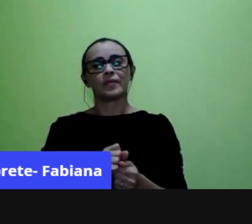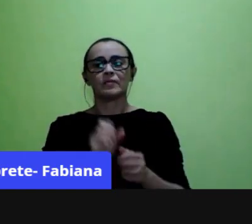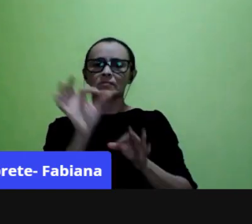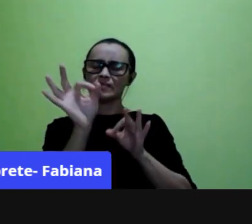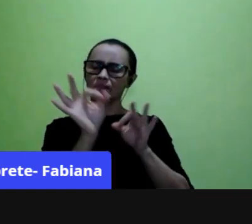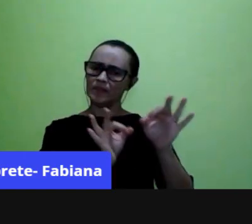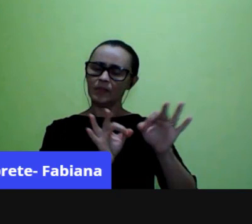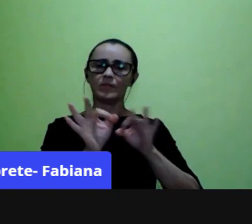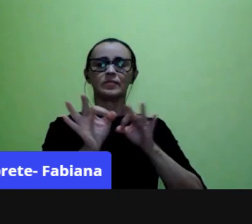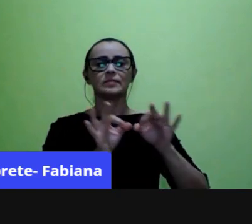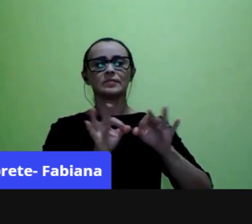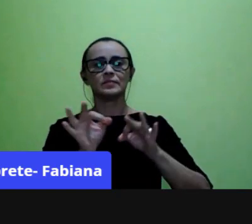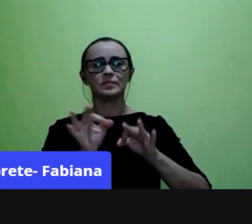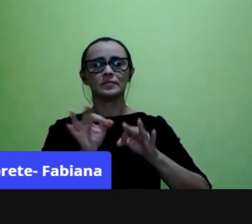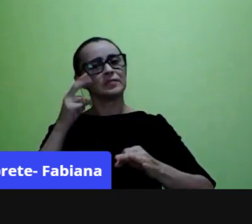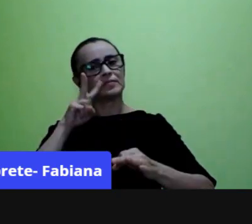ajustando